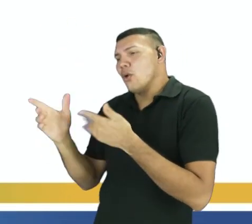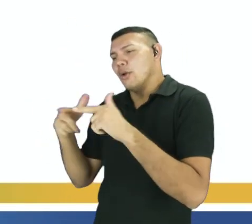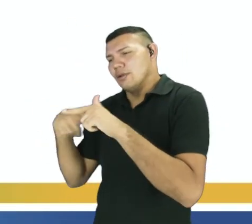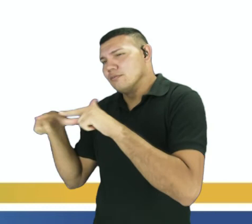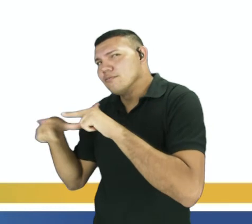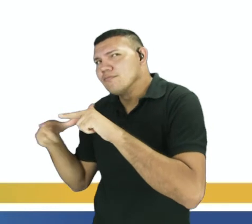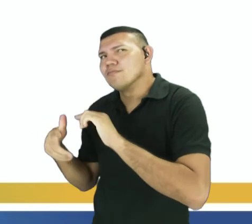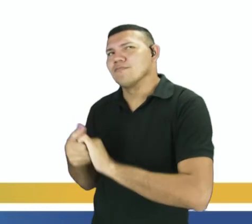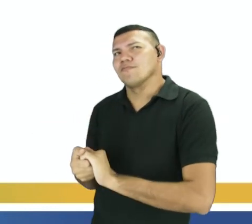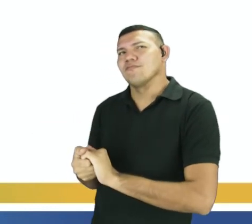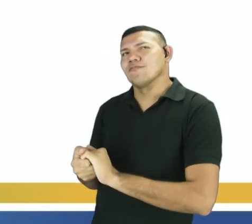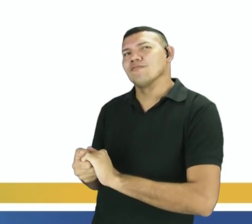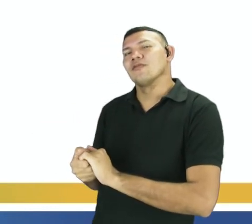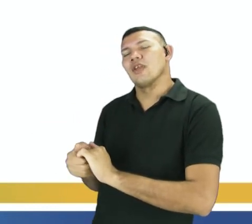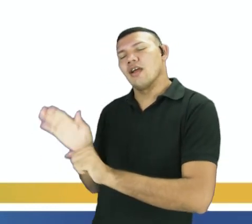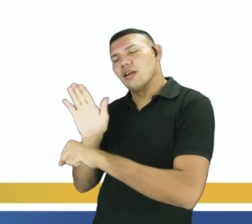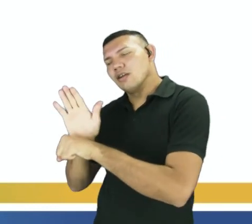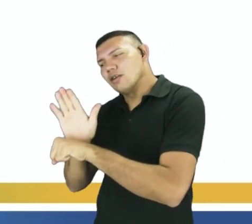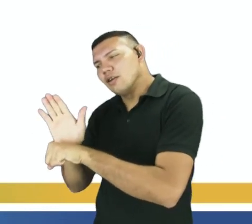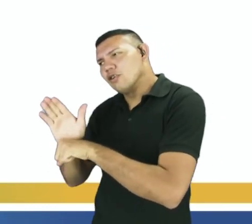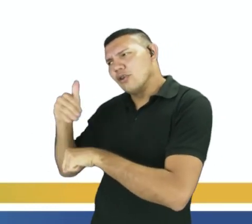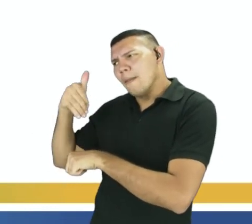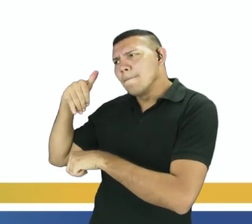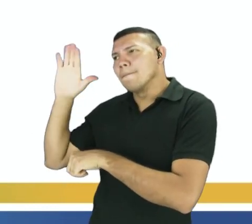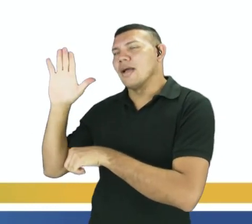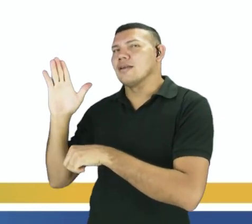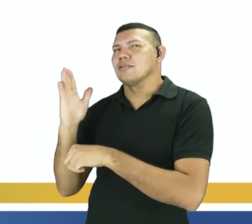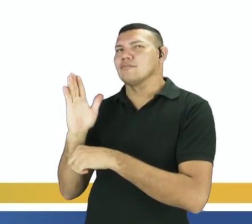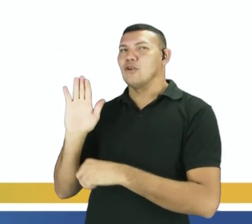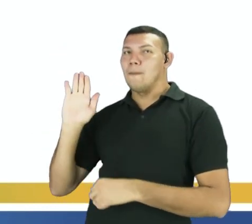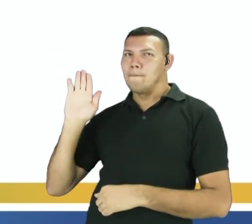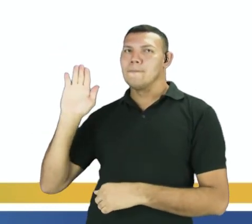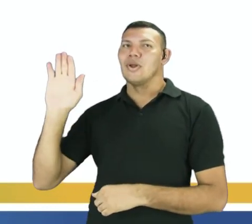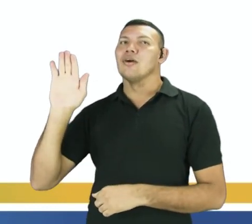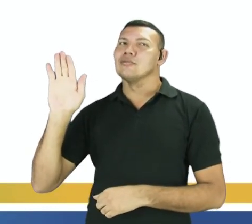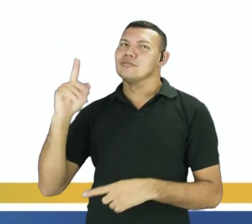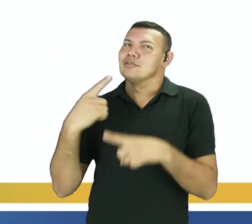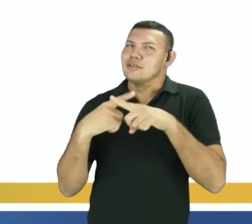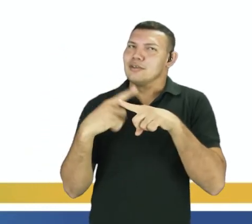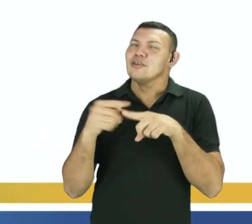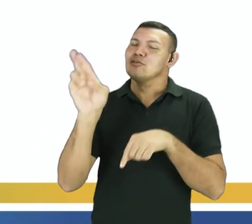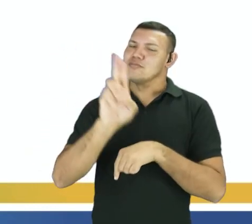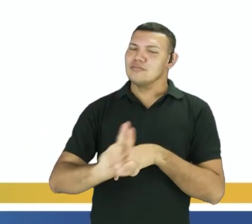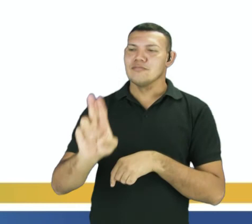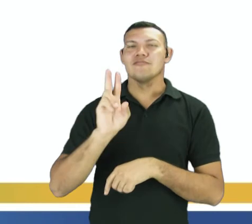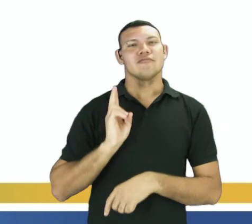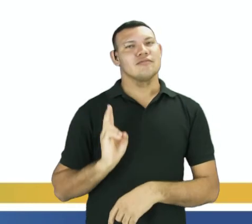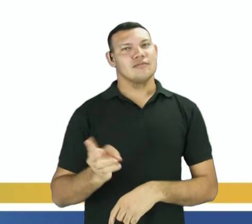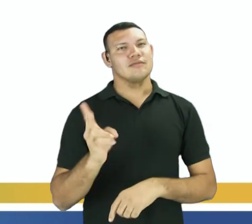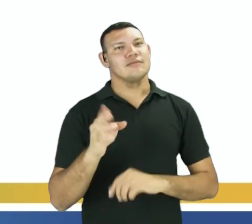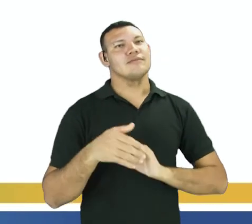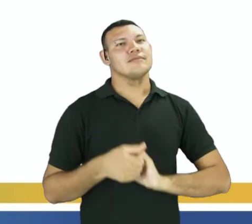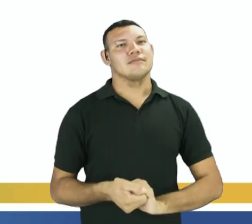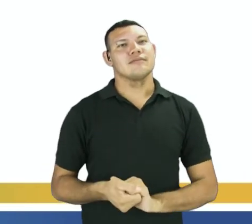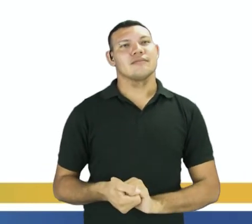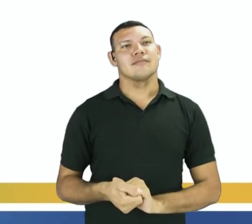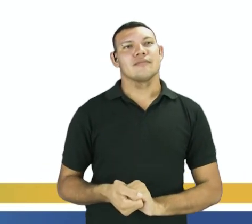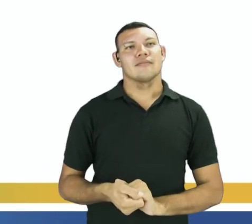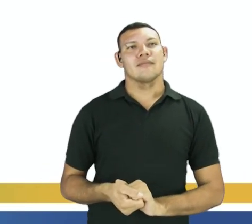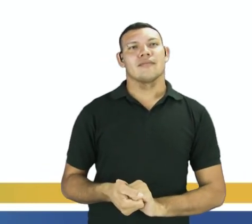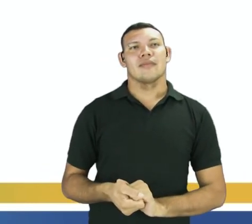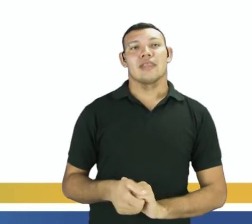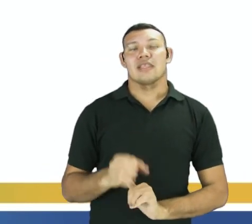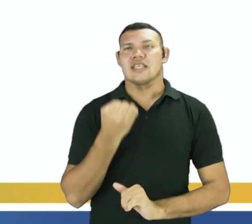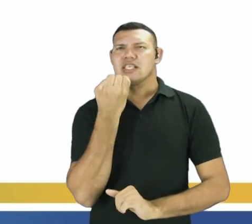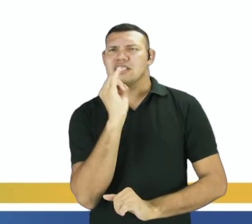a letra B é como se uma pessoa estivesse ali orando, certo? Pedindo para o Senhor. Olha lá, ó. Senhor,